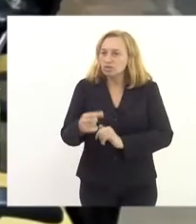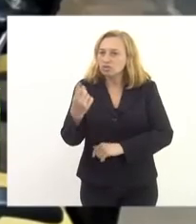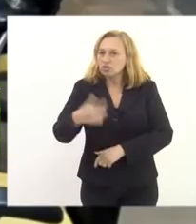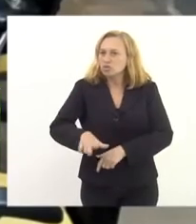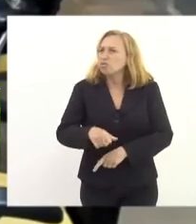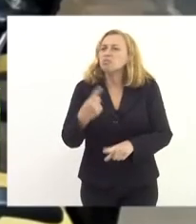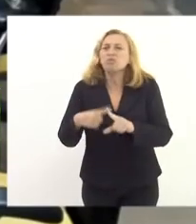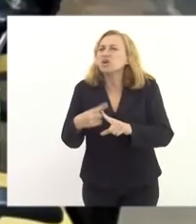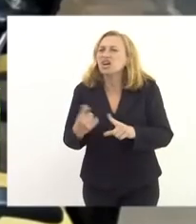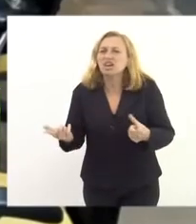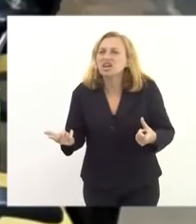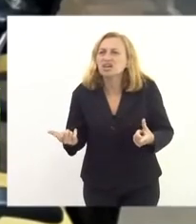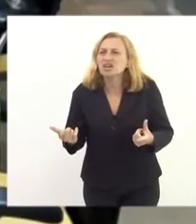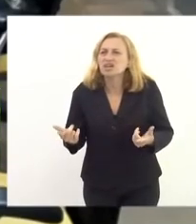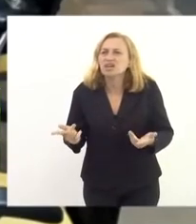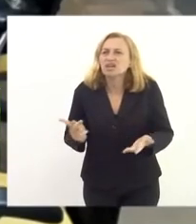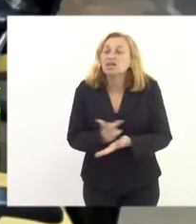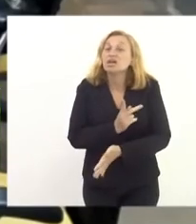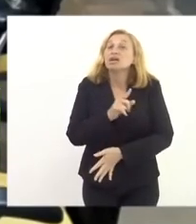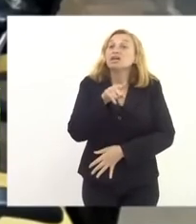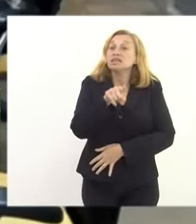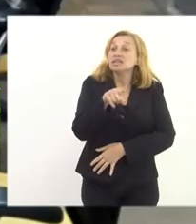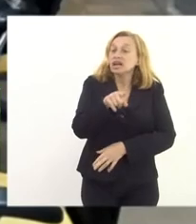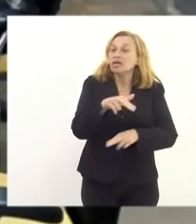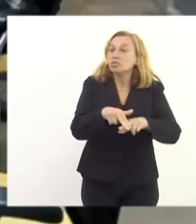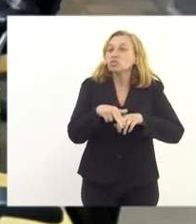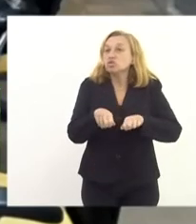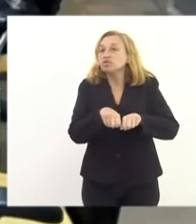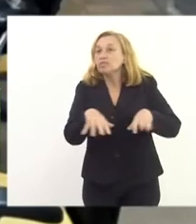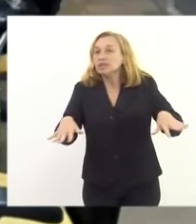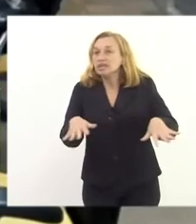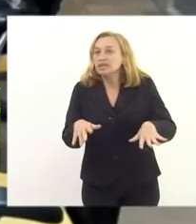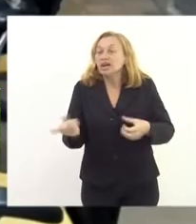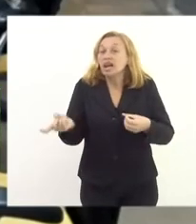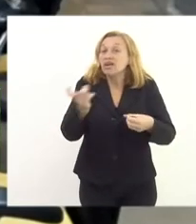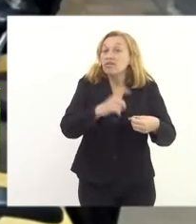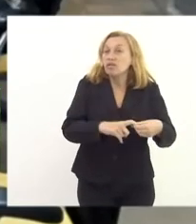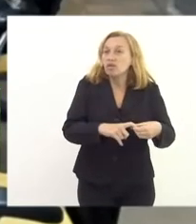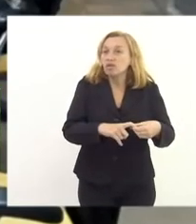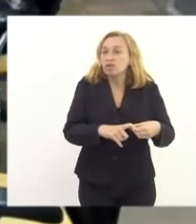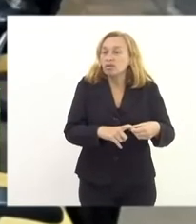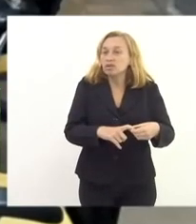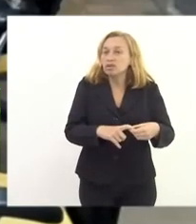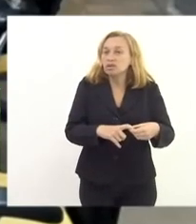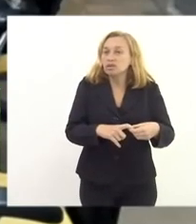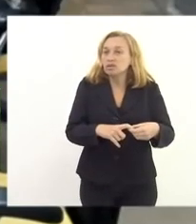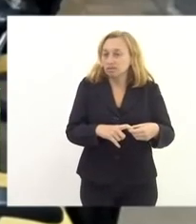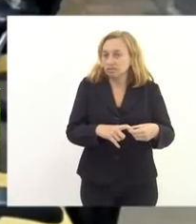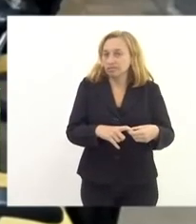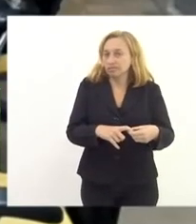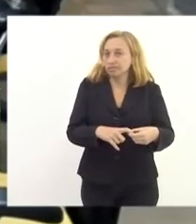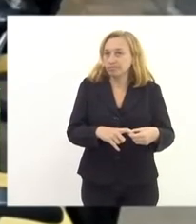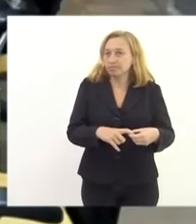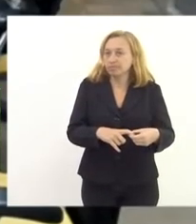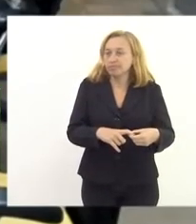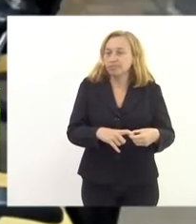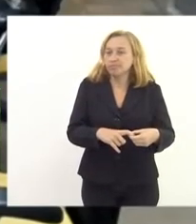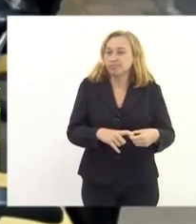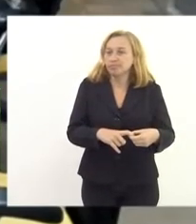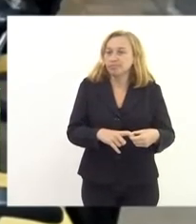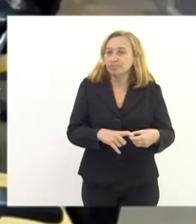fenômeno? Isso é também por conta da pandemia, porque ela volta a ter nível ali, volta a